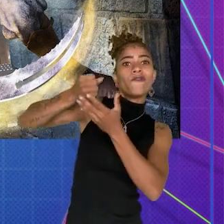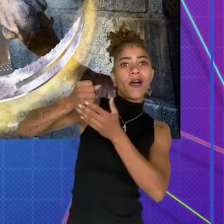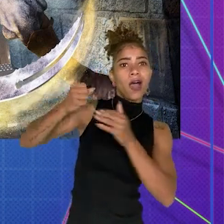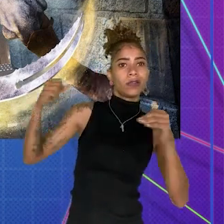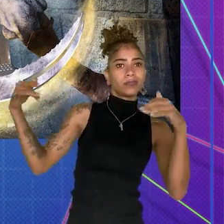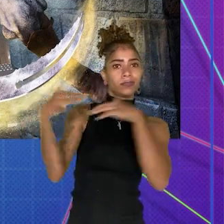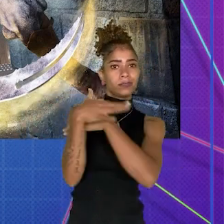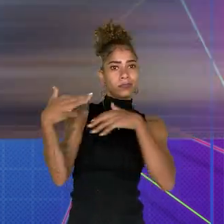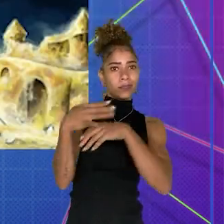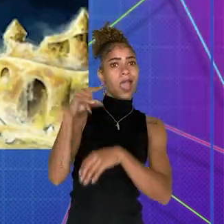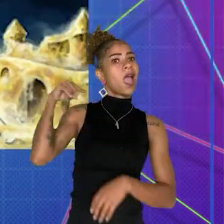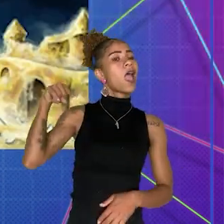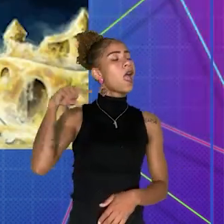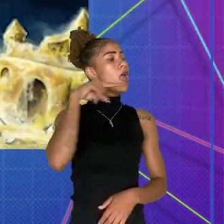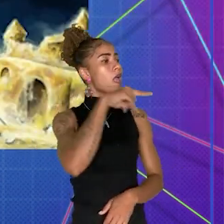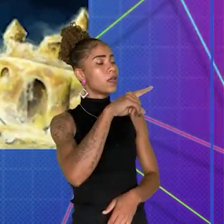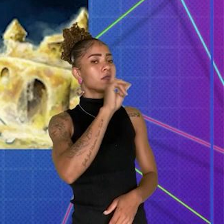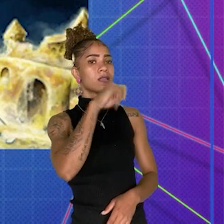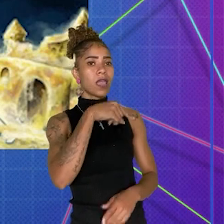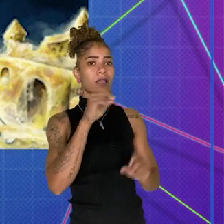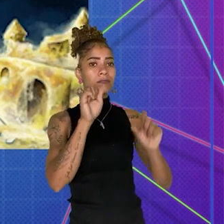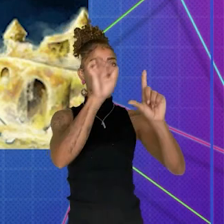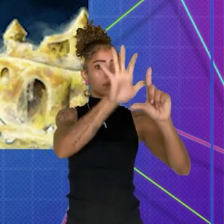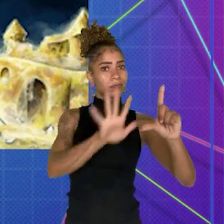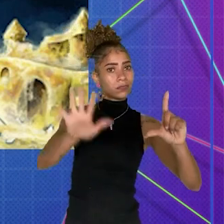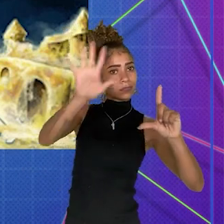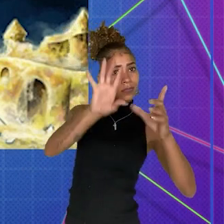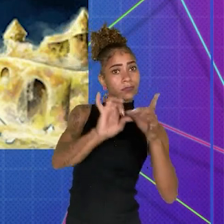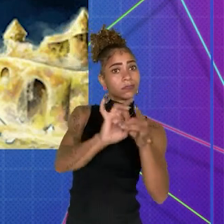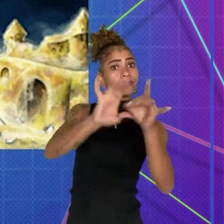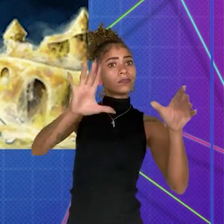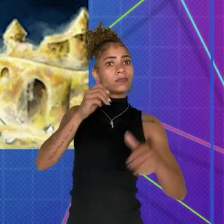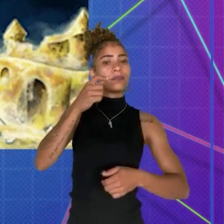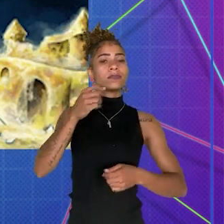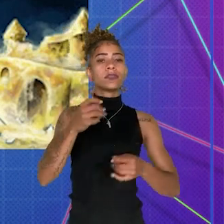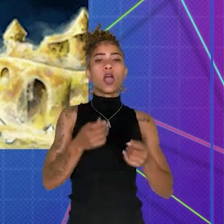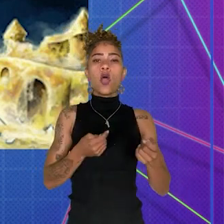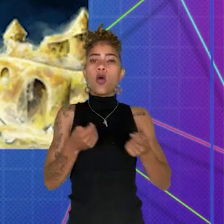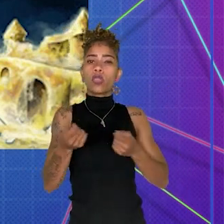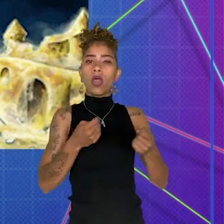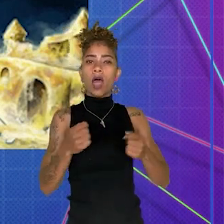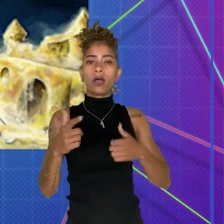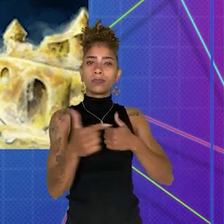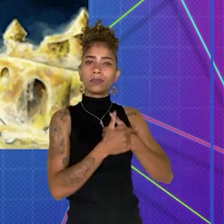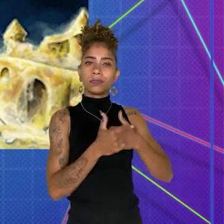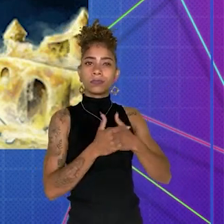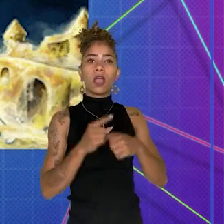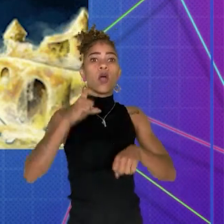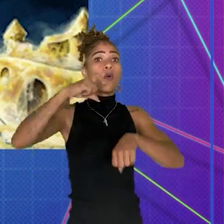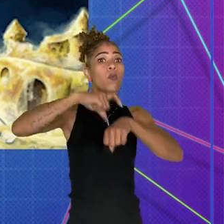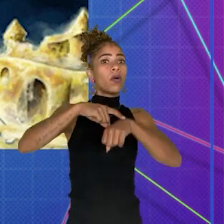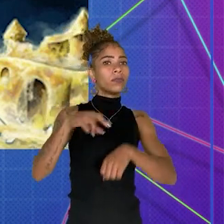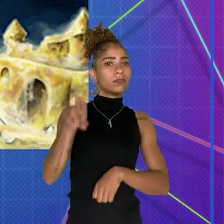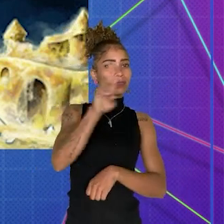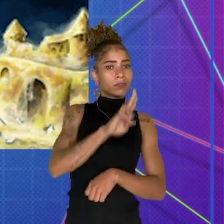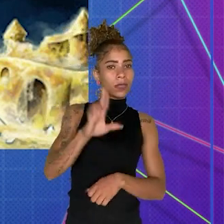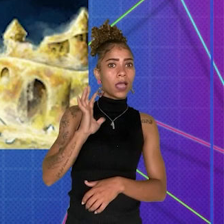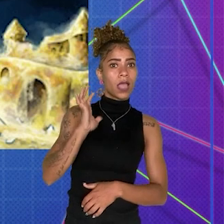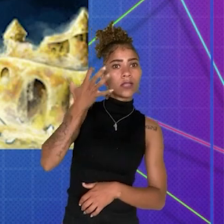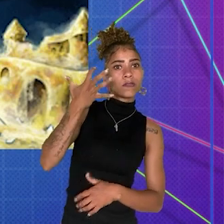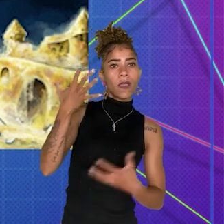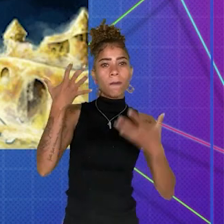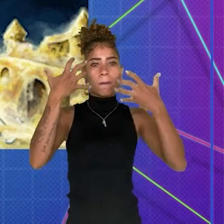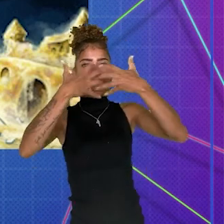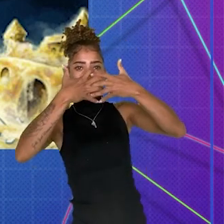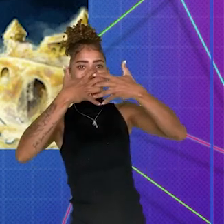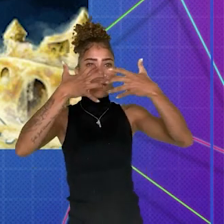salvar o seu reino. Braid, esse jogo de plataforma puzzle, permite ao jogador controlar um personagem que viaja através do tempo